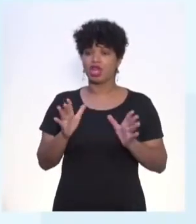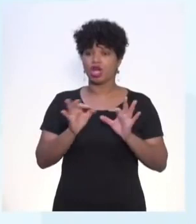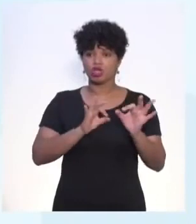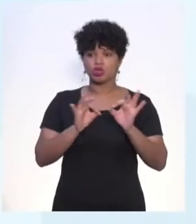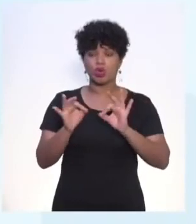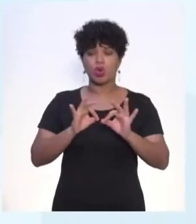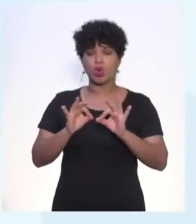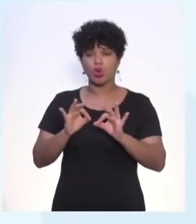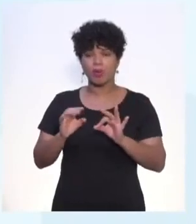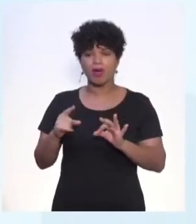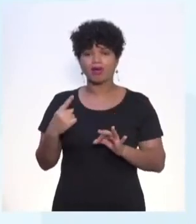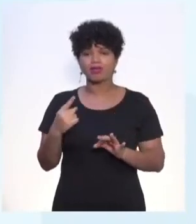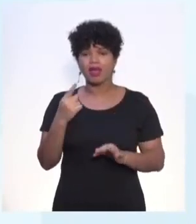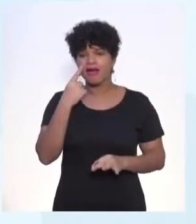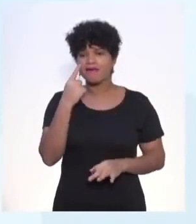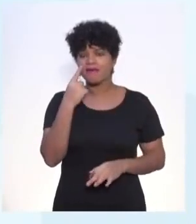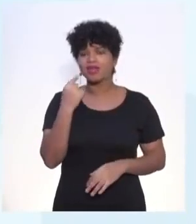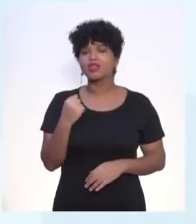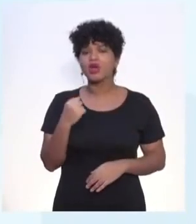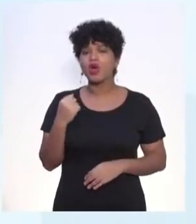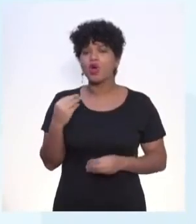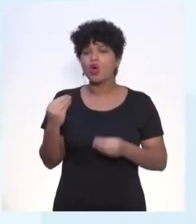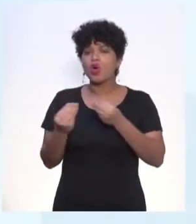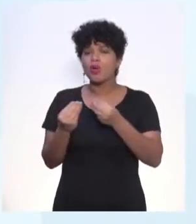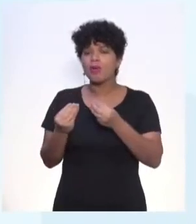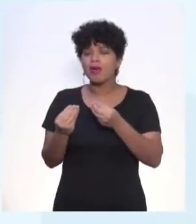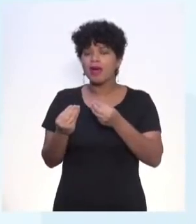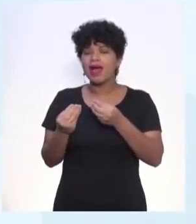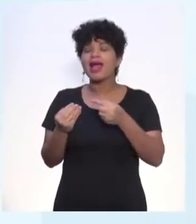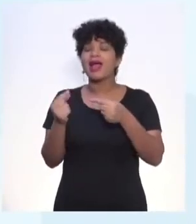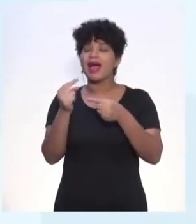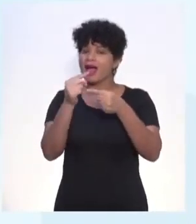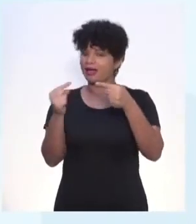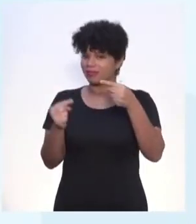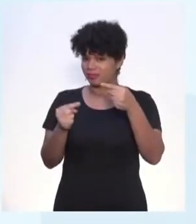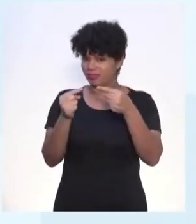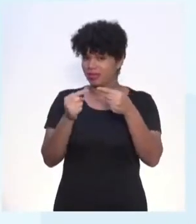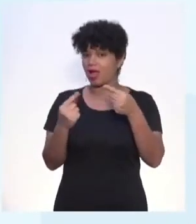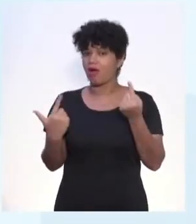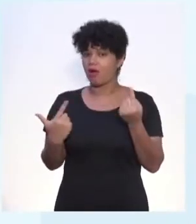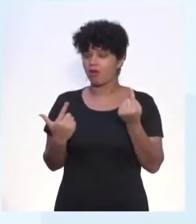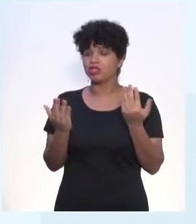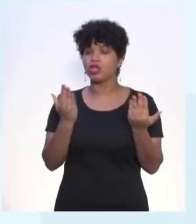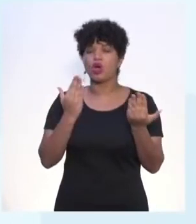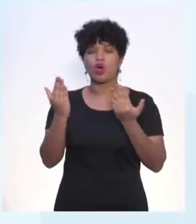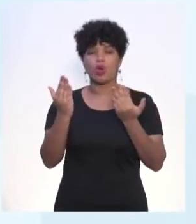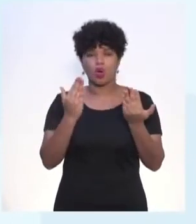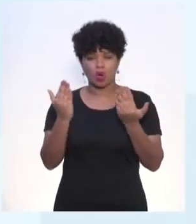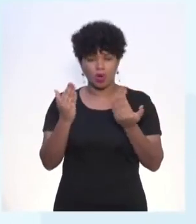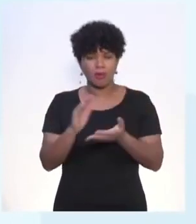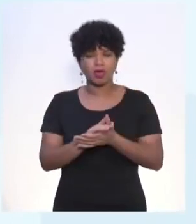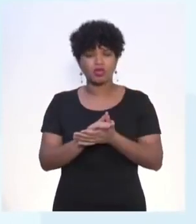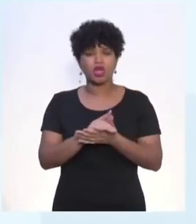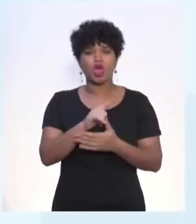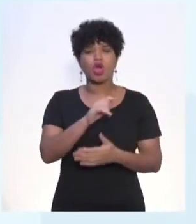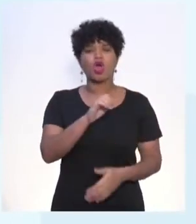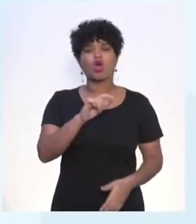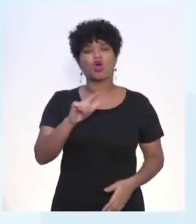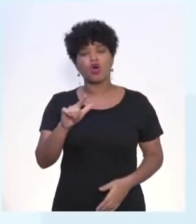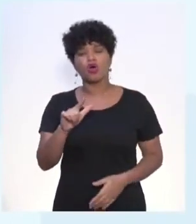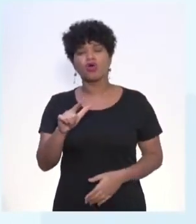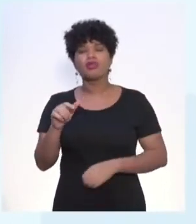E aí, o que a gente oferece para você? Tá? A razão entre os gols e o total de